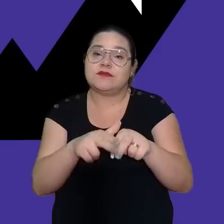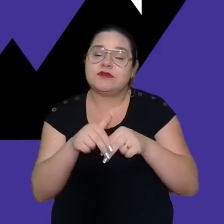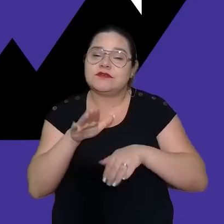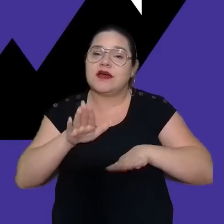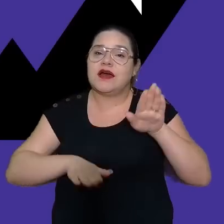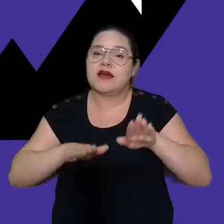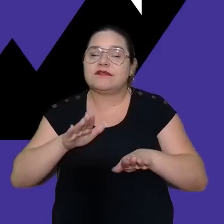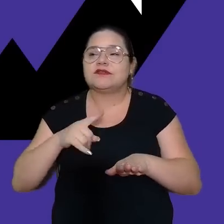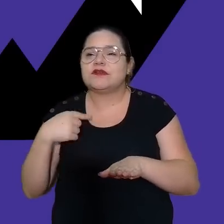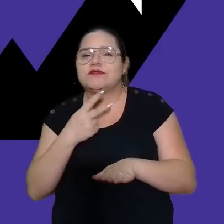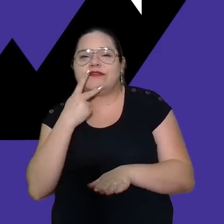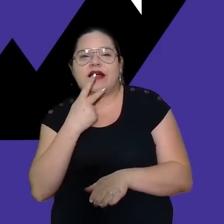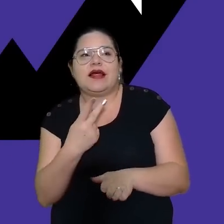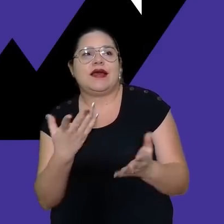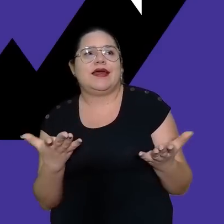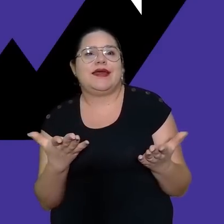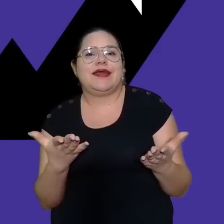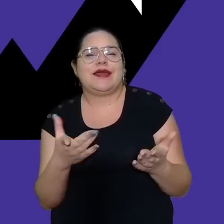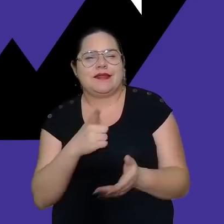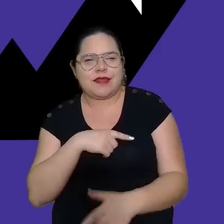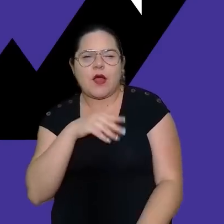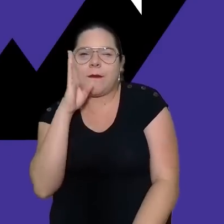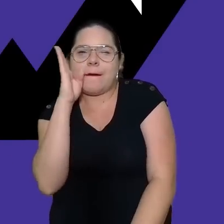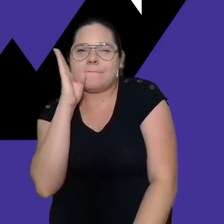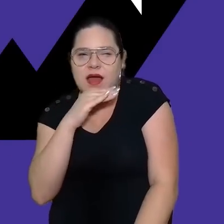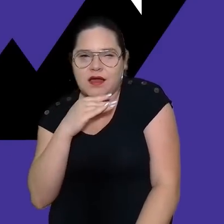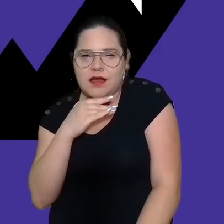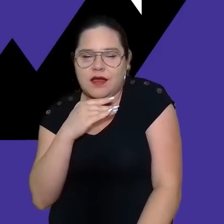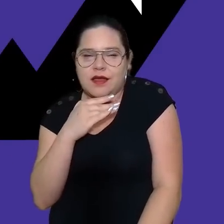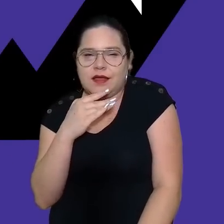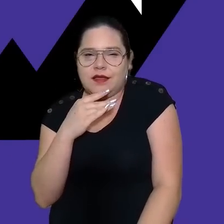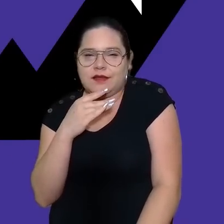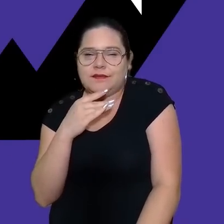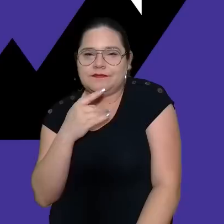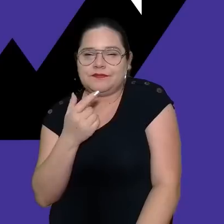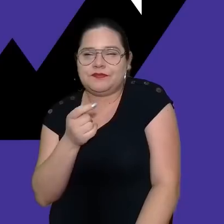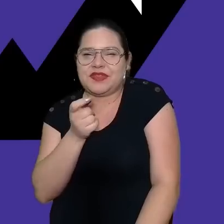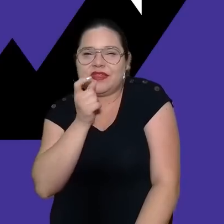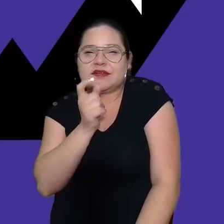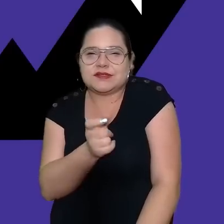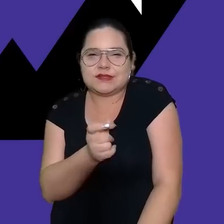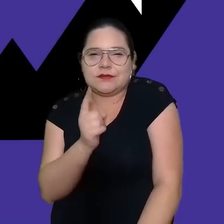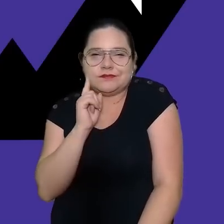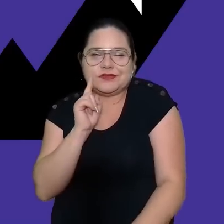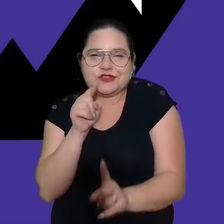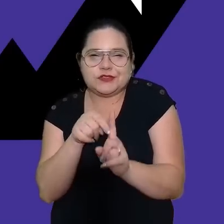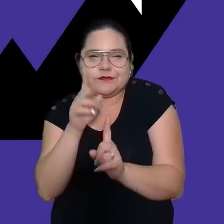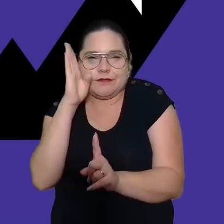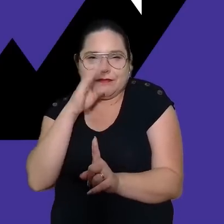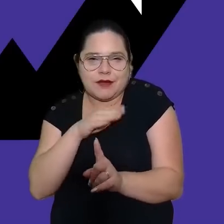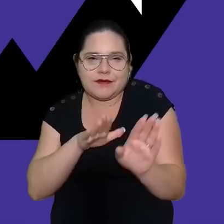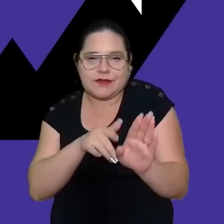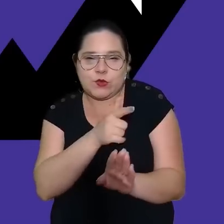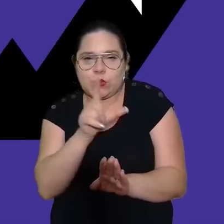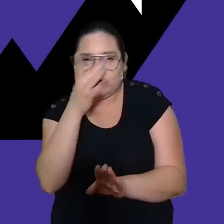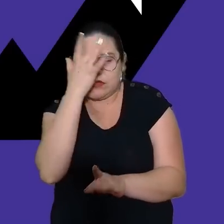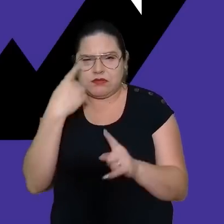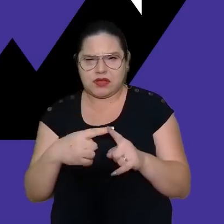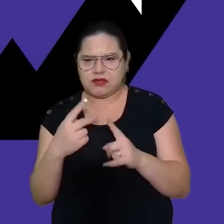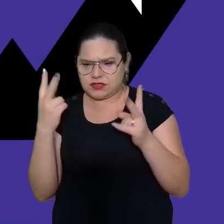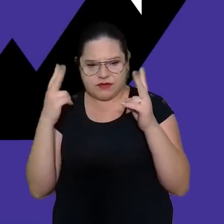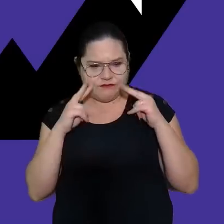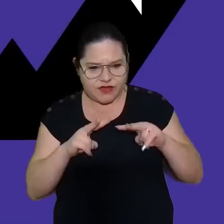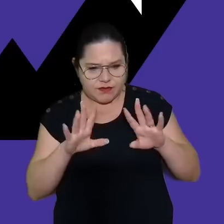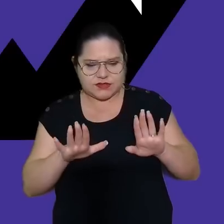há más intenções do outro lado, porque realmente nós não enxergamos assim, e não somos assim. Mas nós enfrentamos